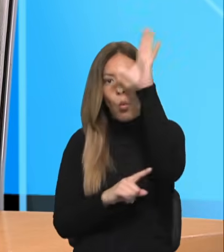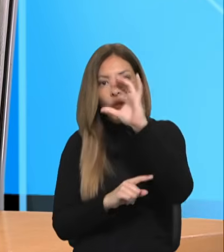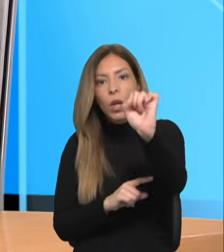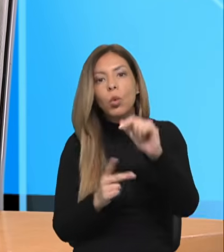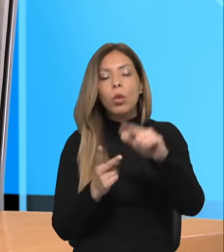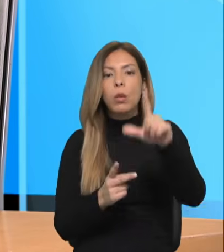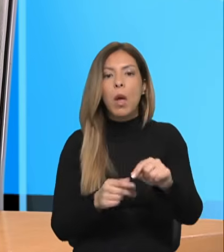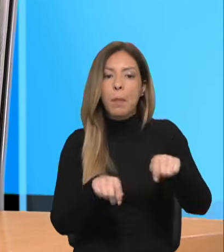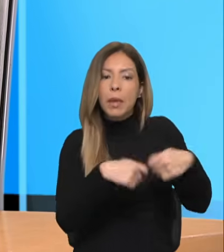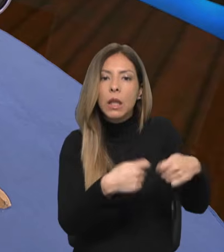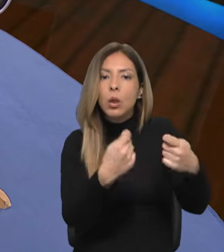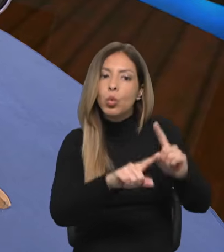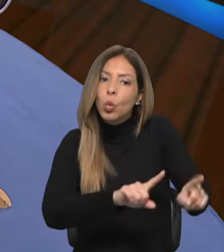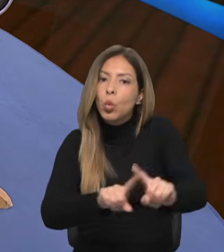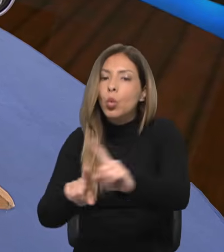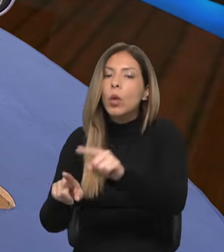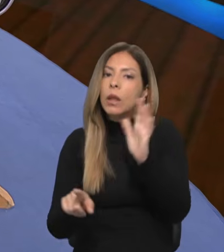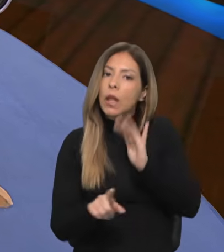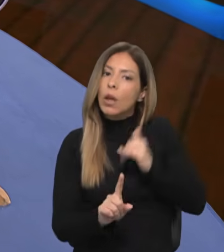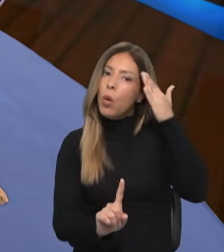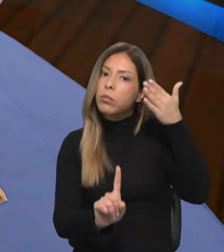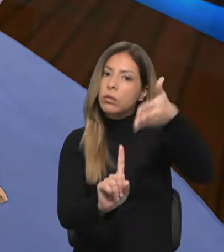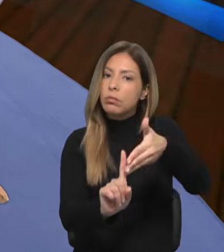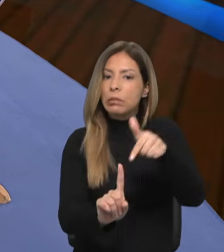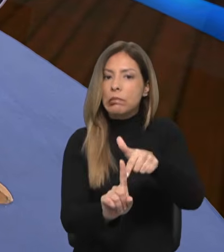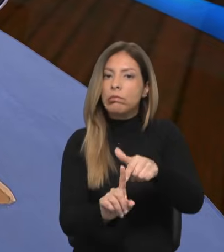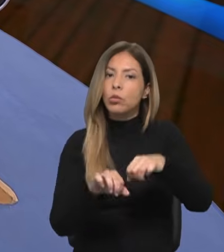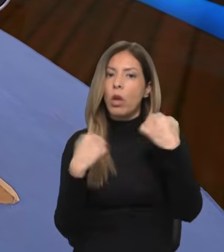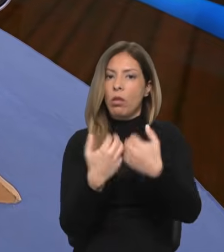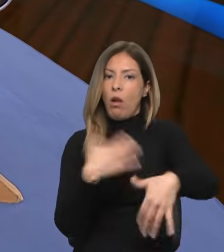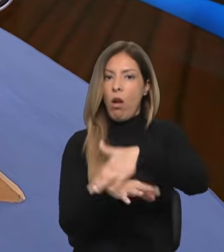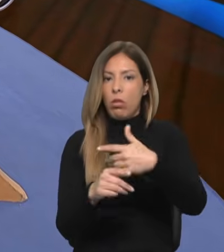forças partidárias das oposições. E foi